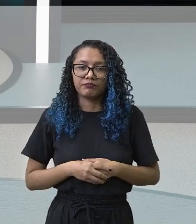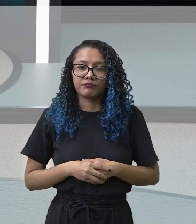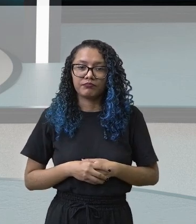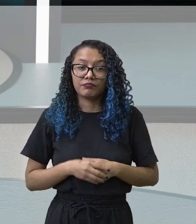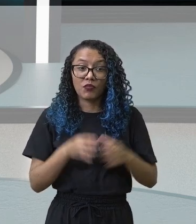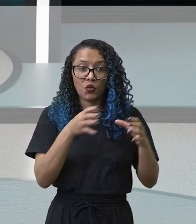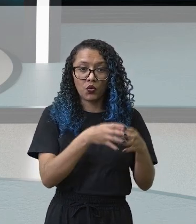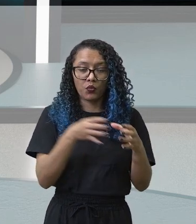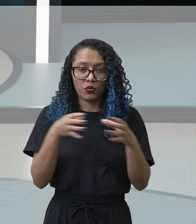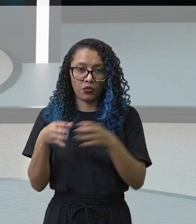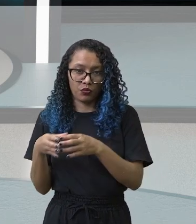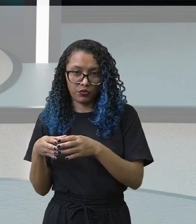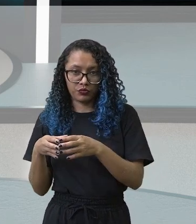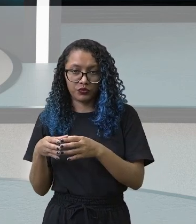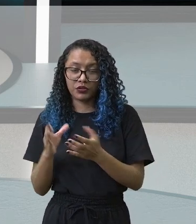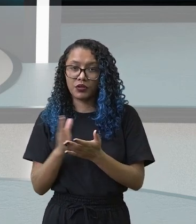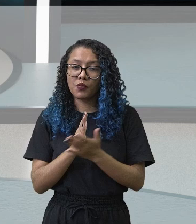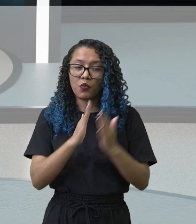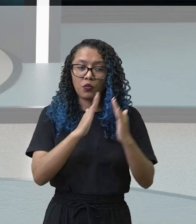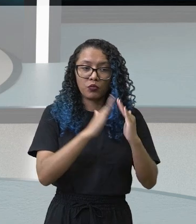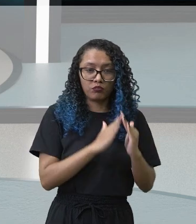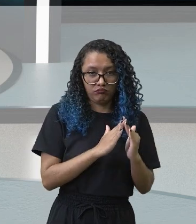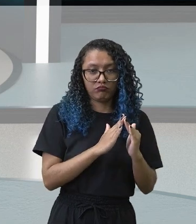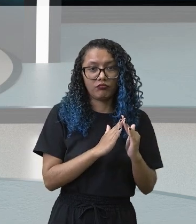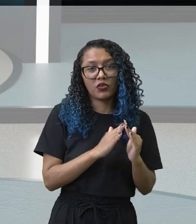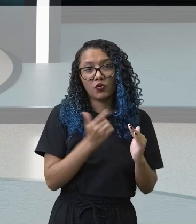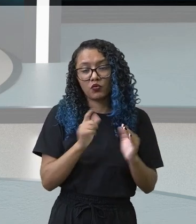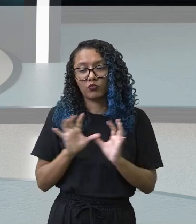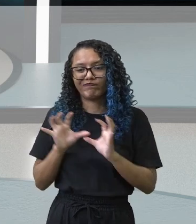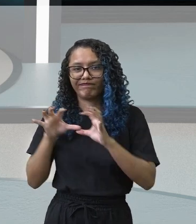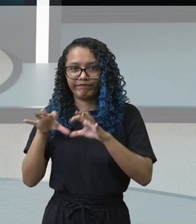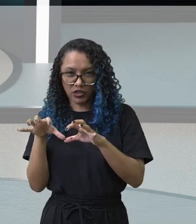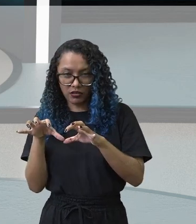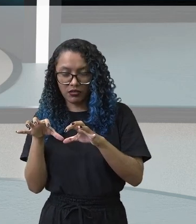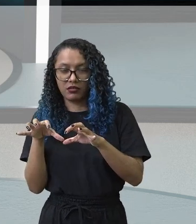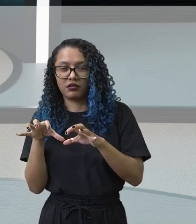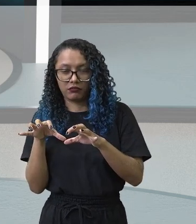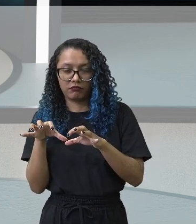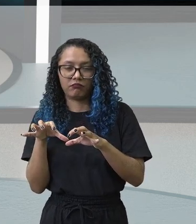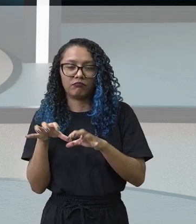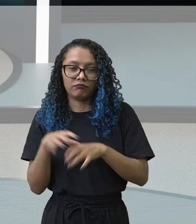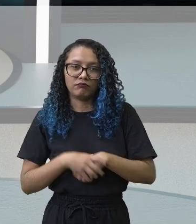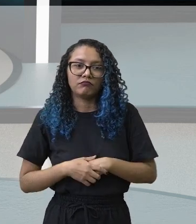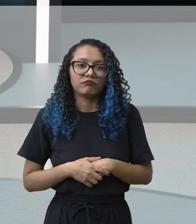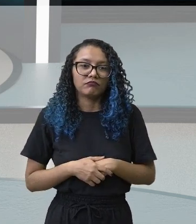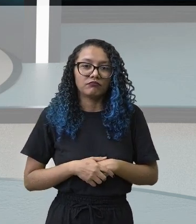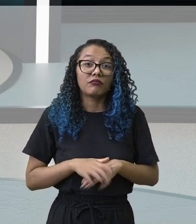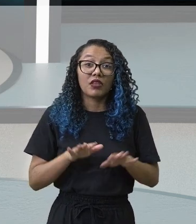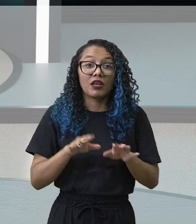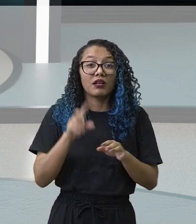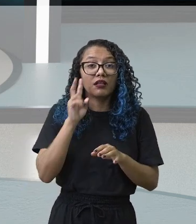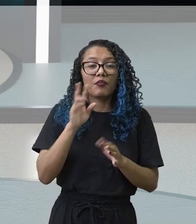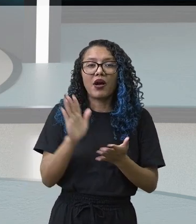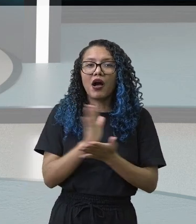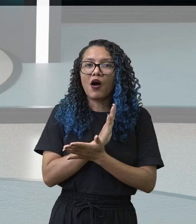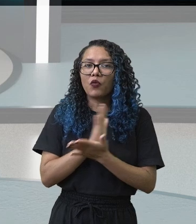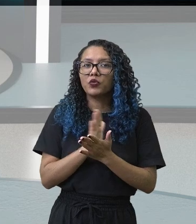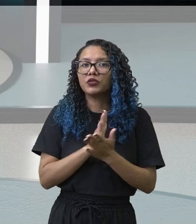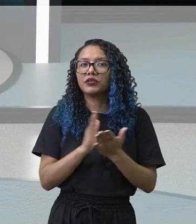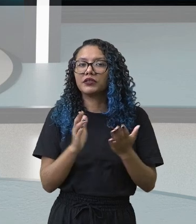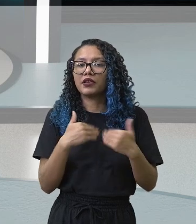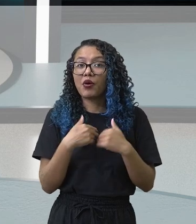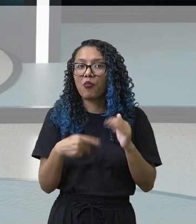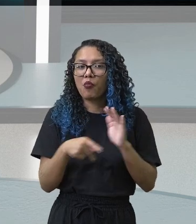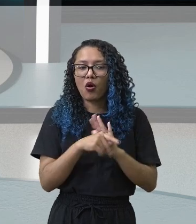trouxe por essa aqueles que são domésticos aqueles que são selvagens Tá certo Lembrando que às vezes algum doméstico algum animal